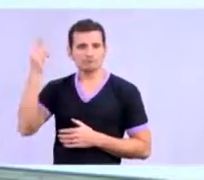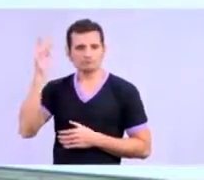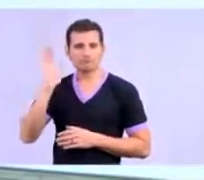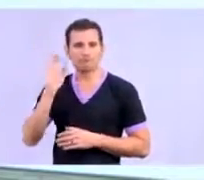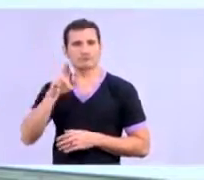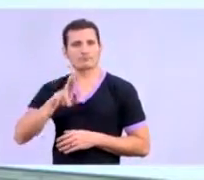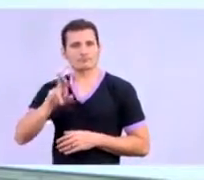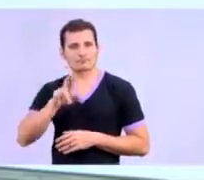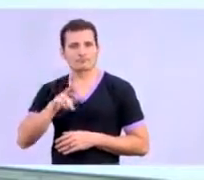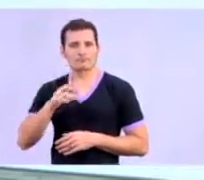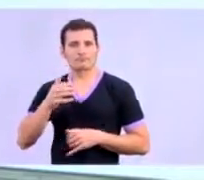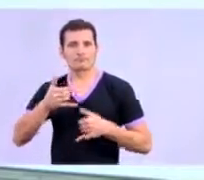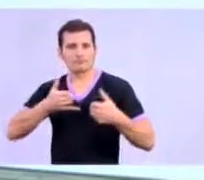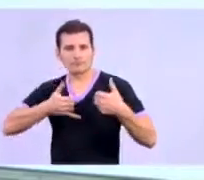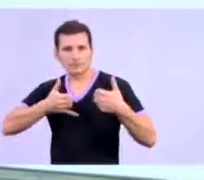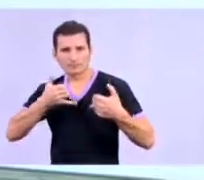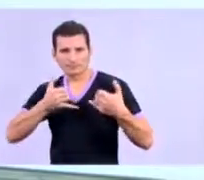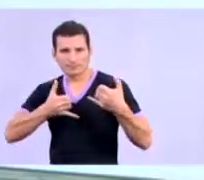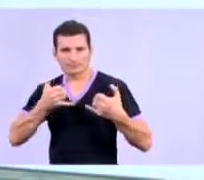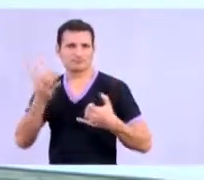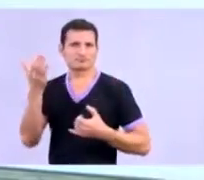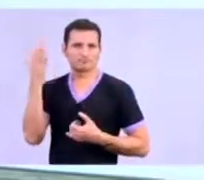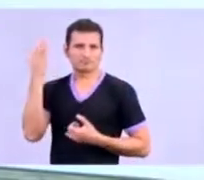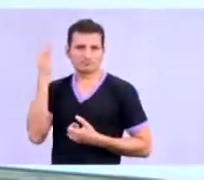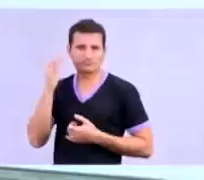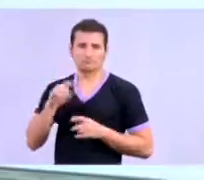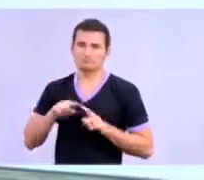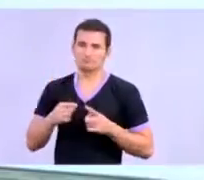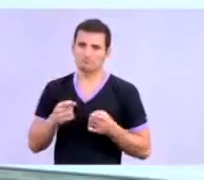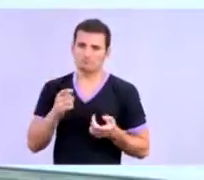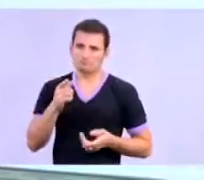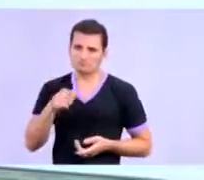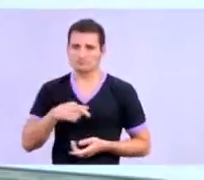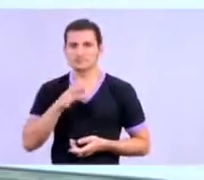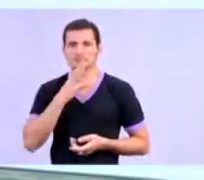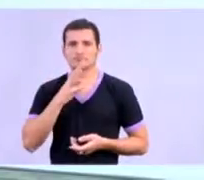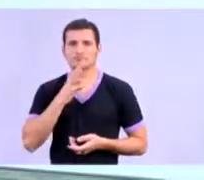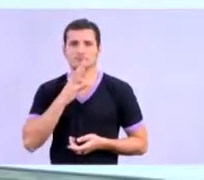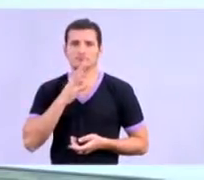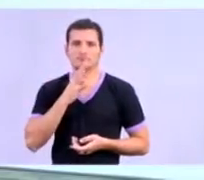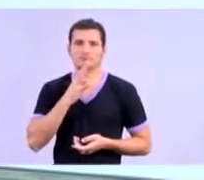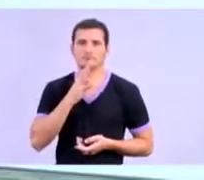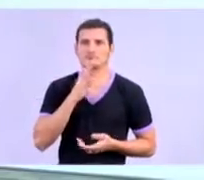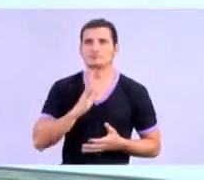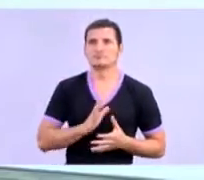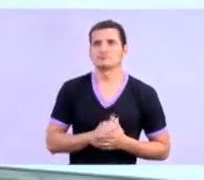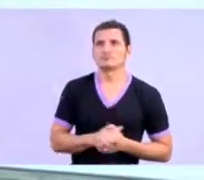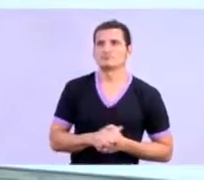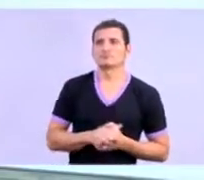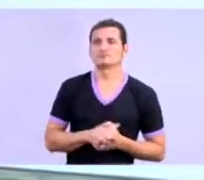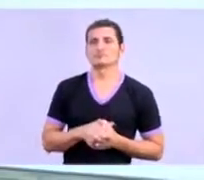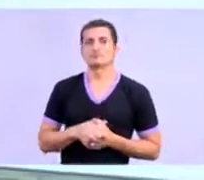guerra, enfim. Mas ainda é muito conhecida, correto? E a gente traz aqui como exemplo para a